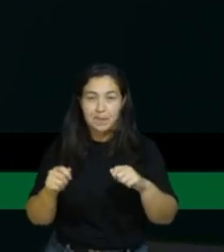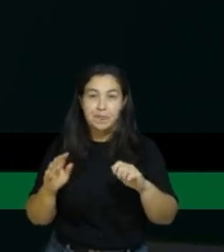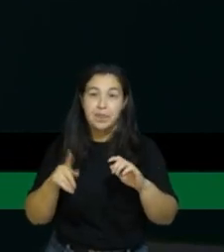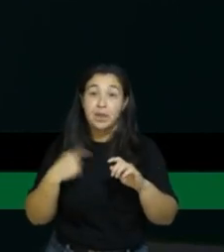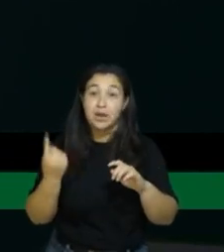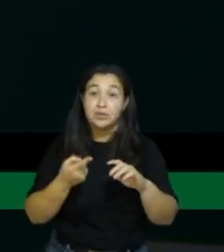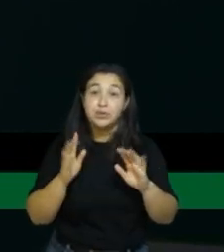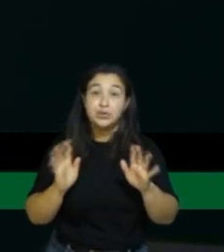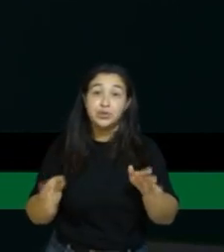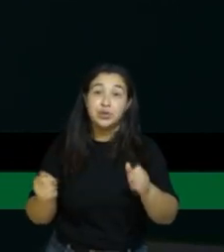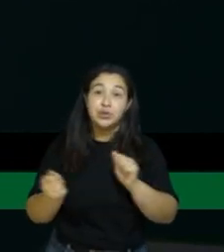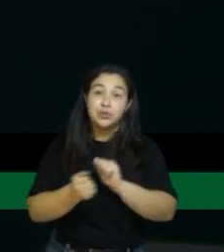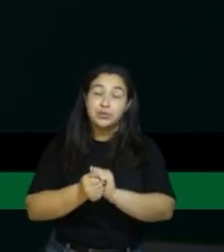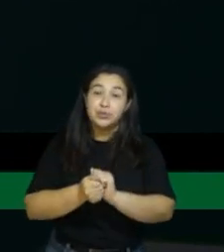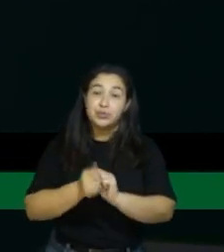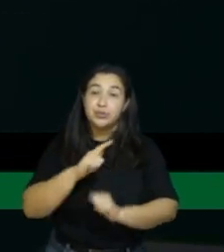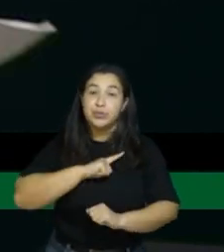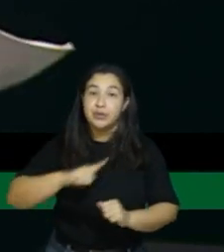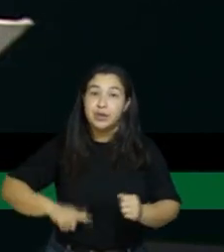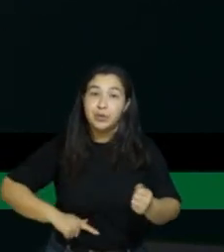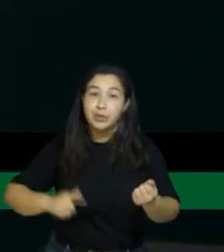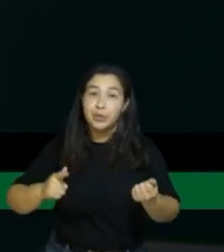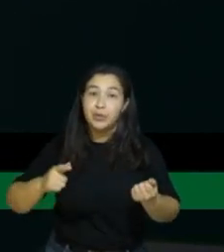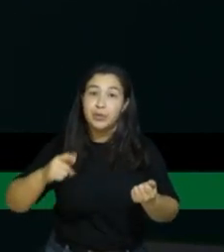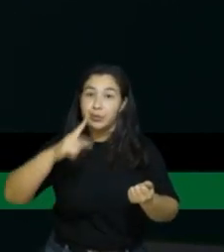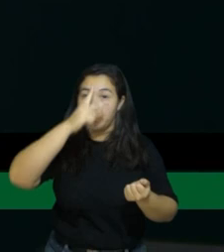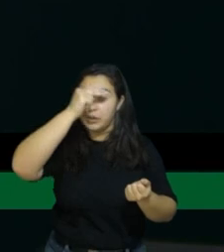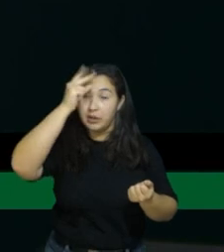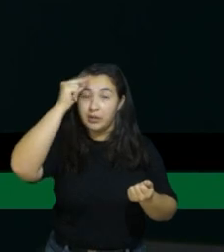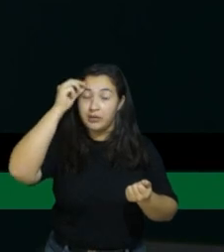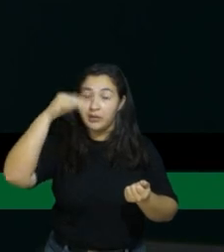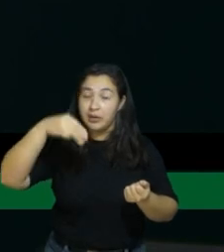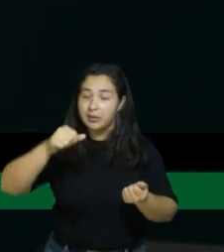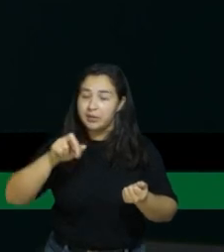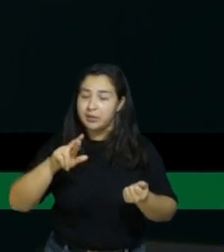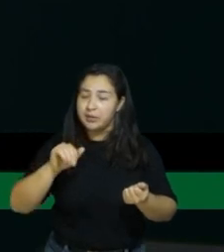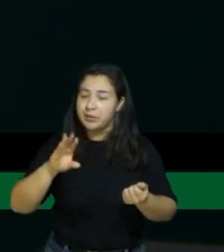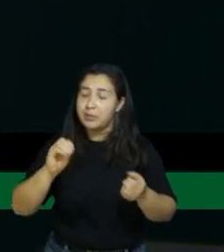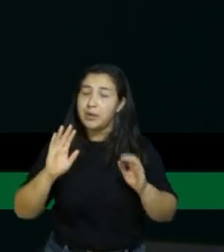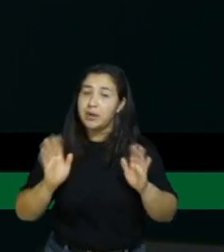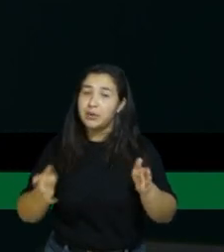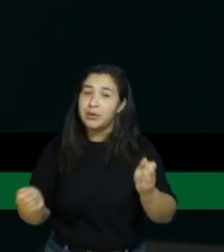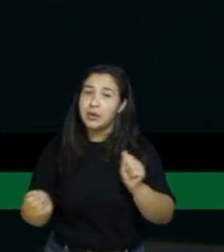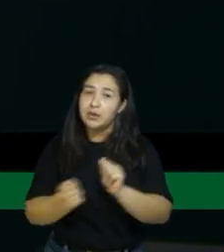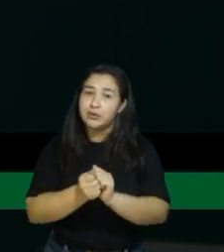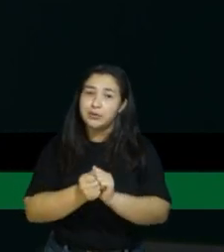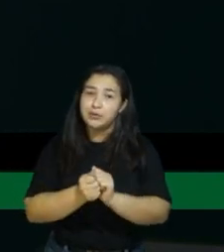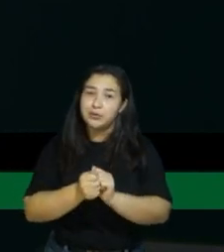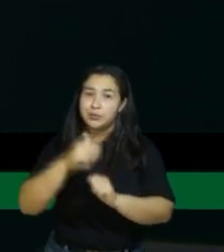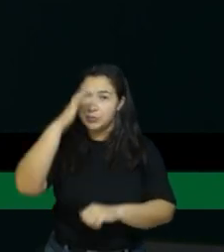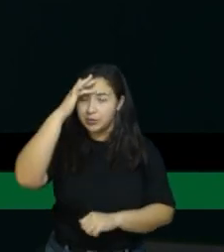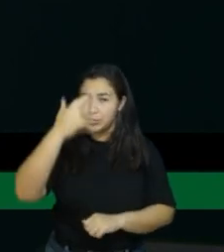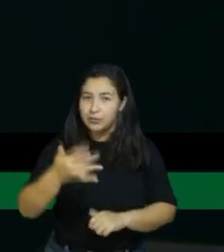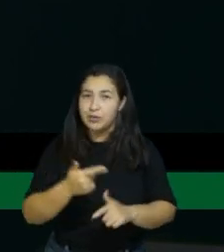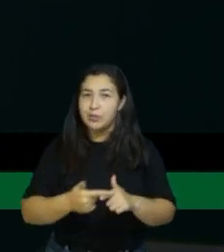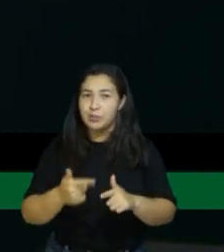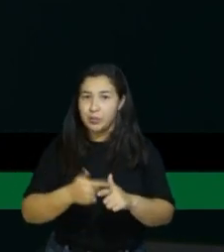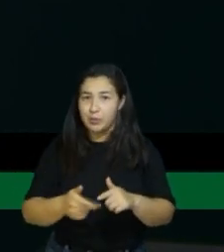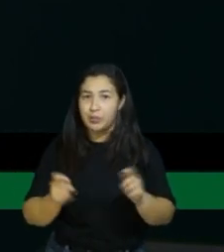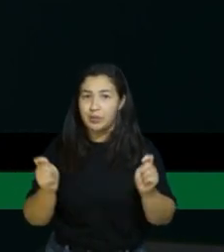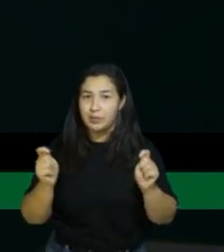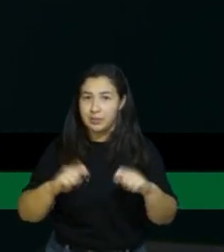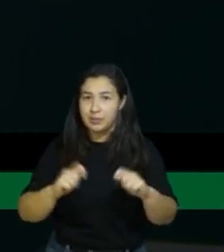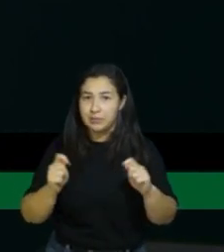Prefeito Mário para que busque a solução e nós junto com a bancada estaremos juntos aí para buscar resolver essa situação